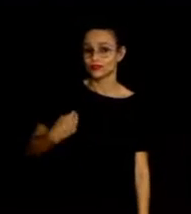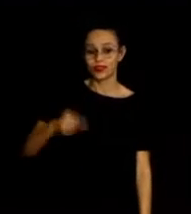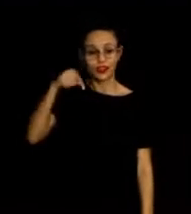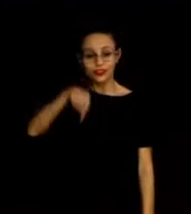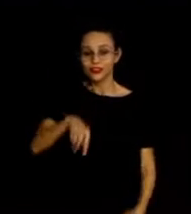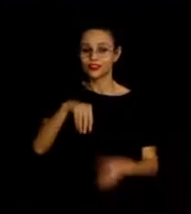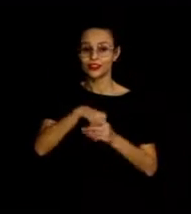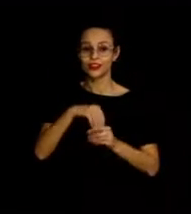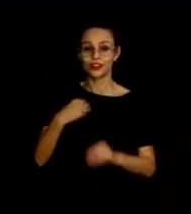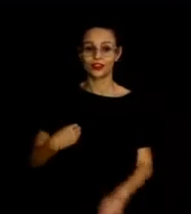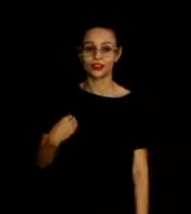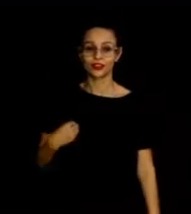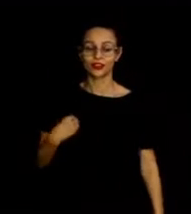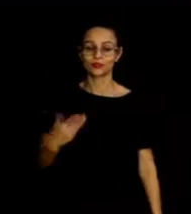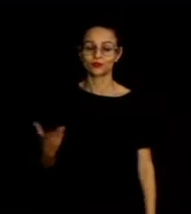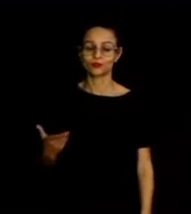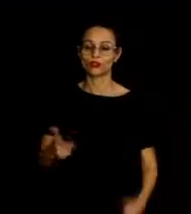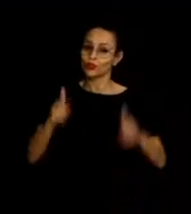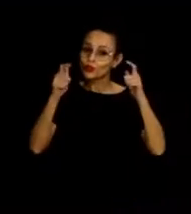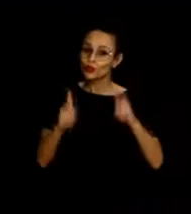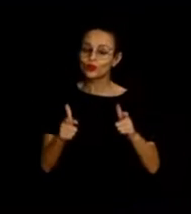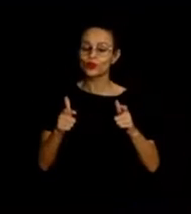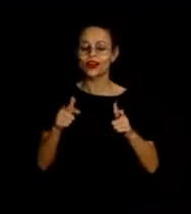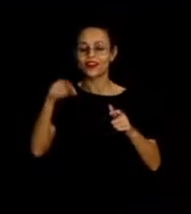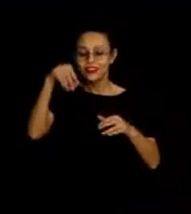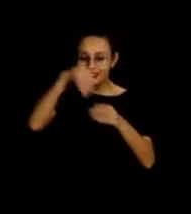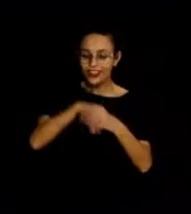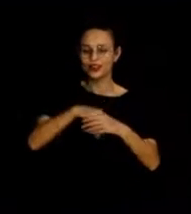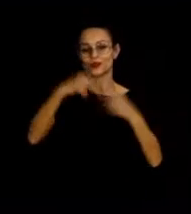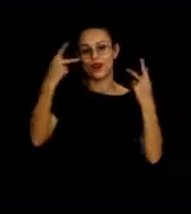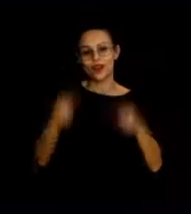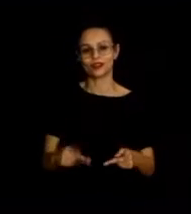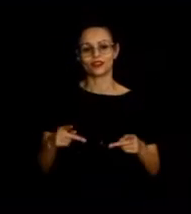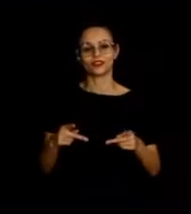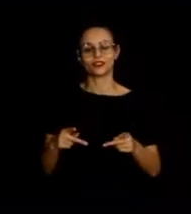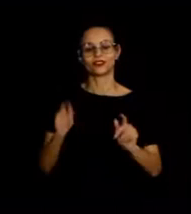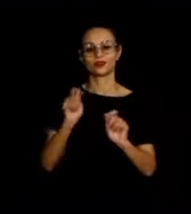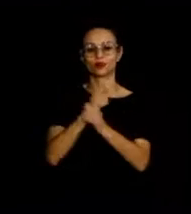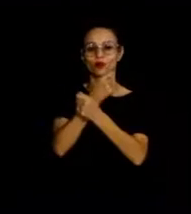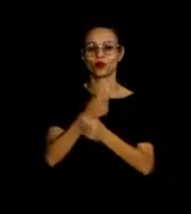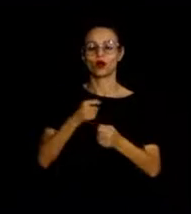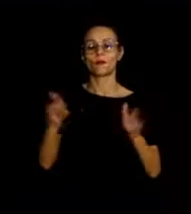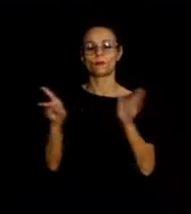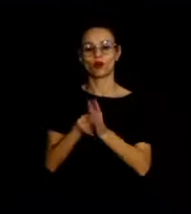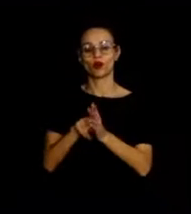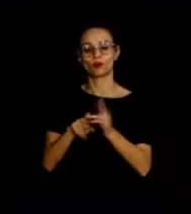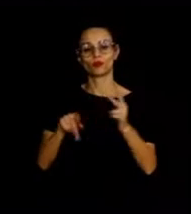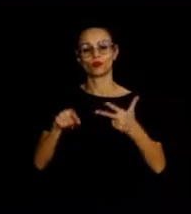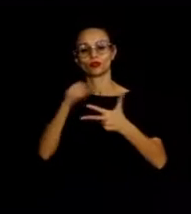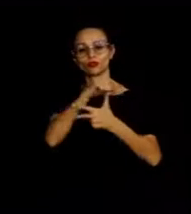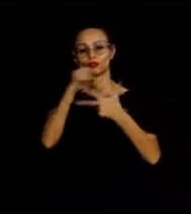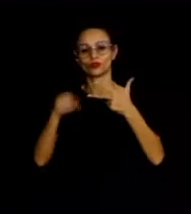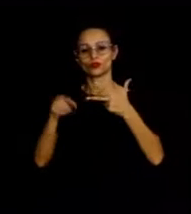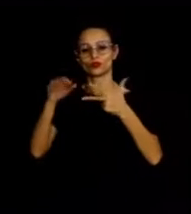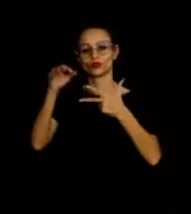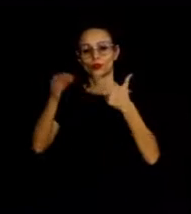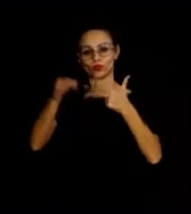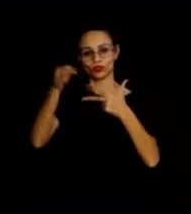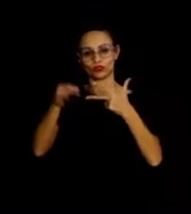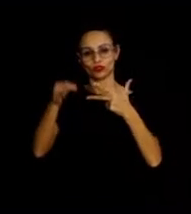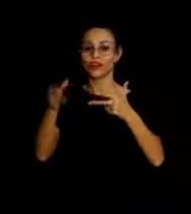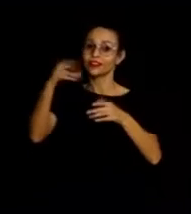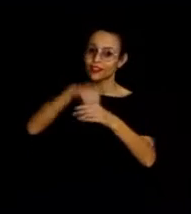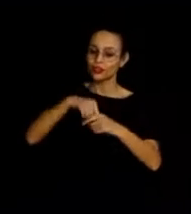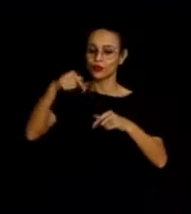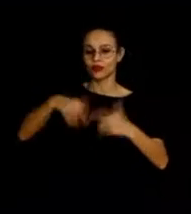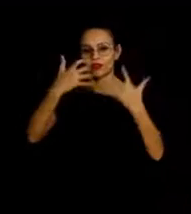é uma uma repartição entre aspas é do Poder Judiciário funcionando dentro da escola